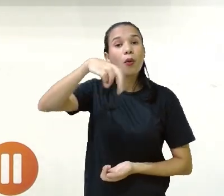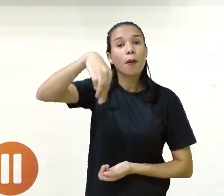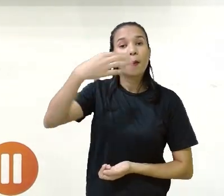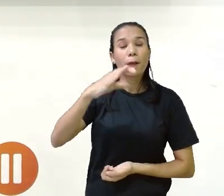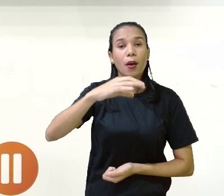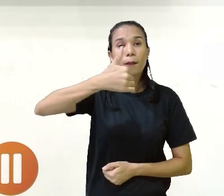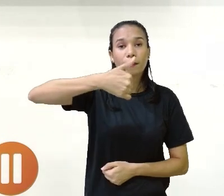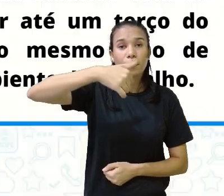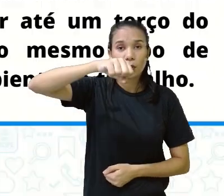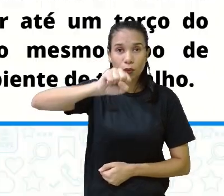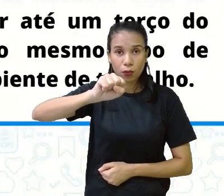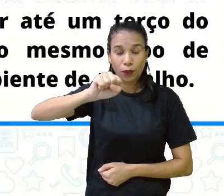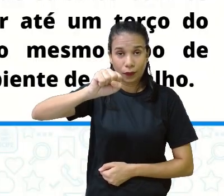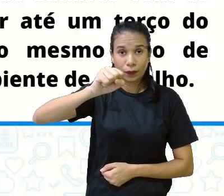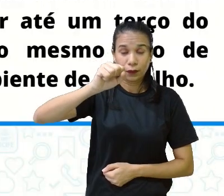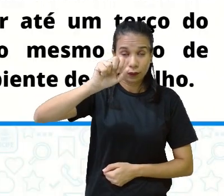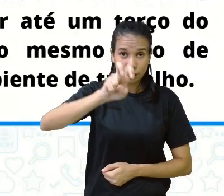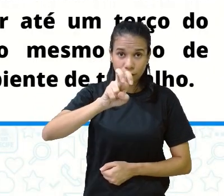de